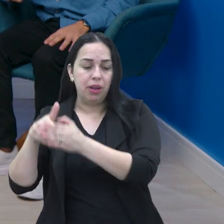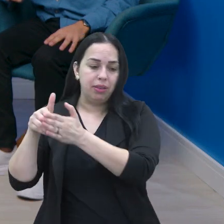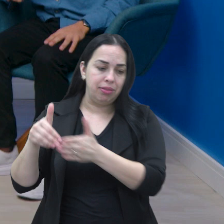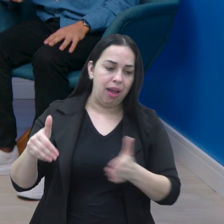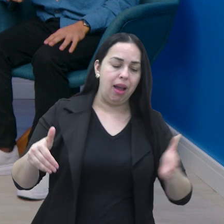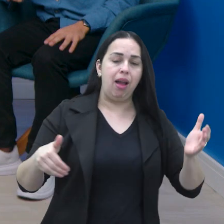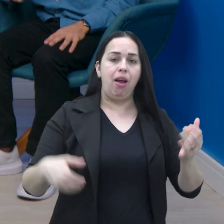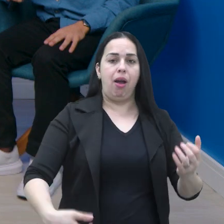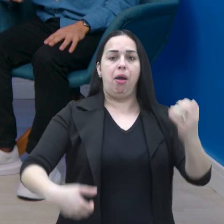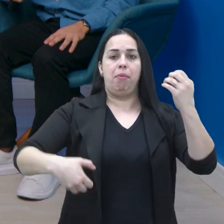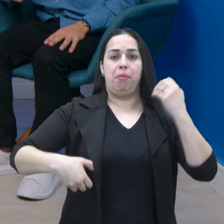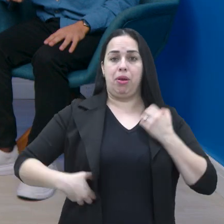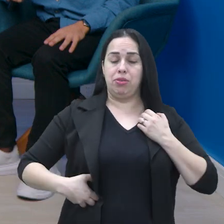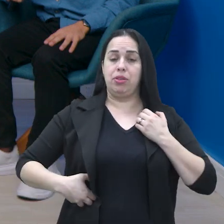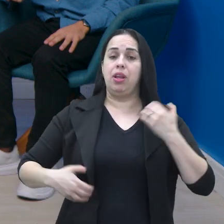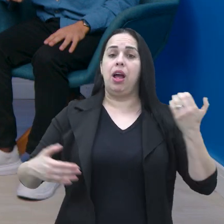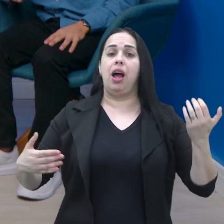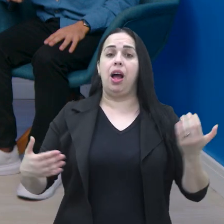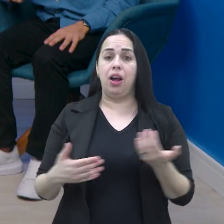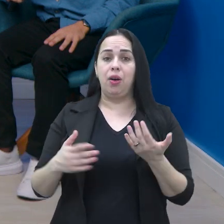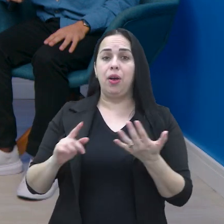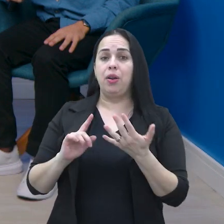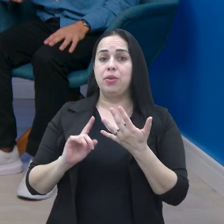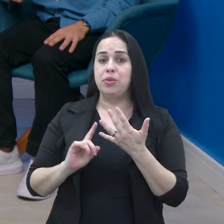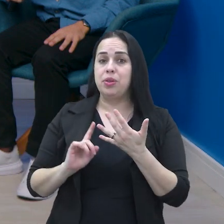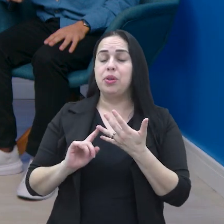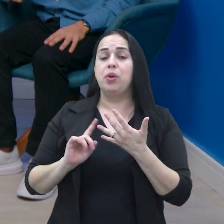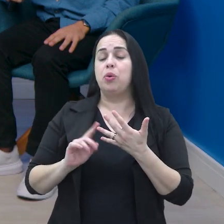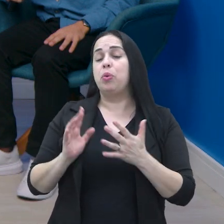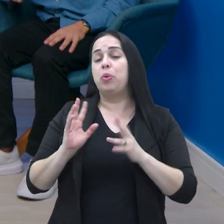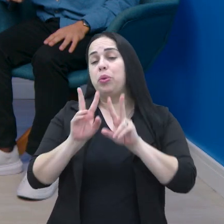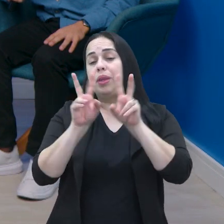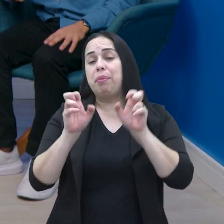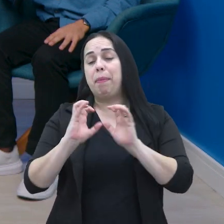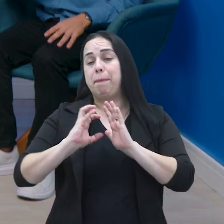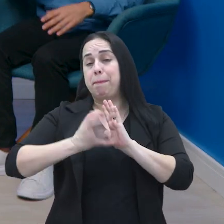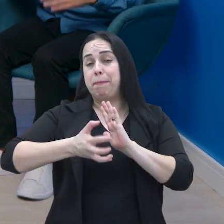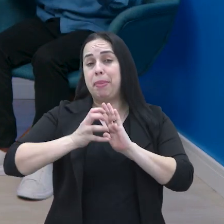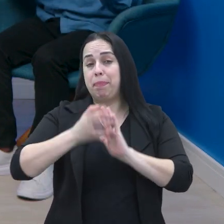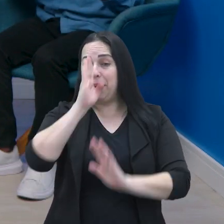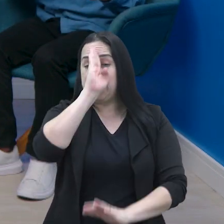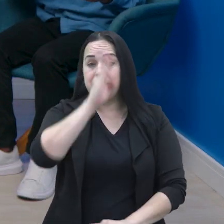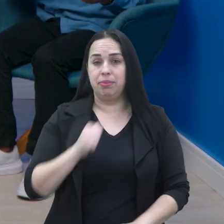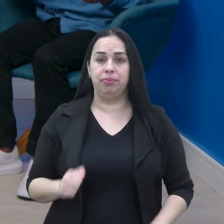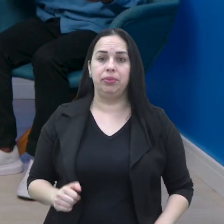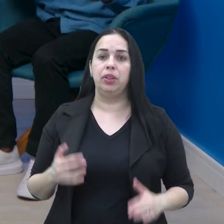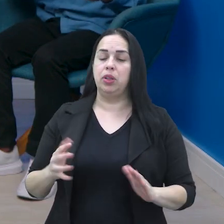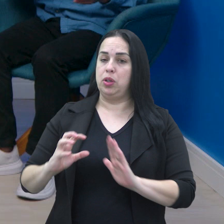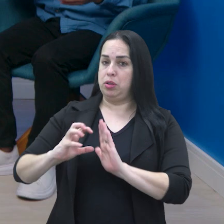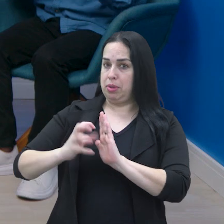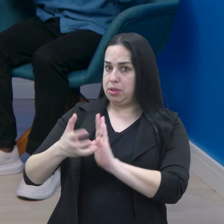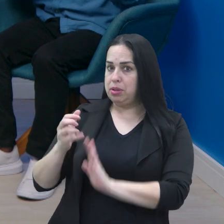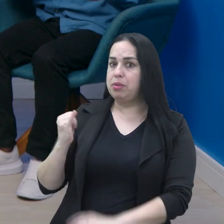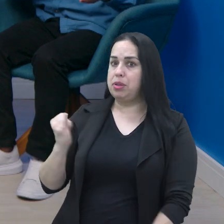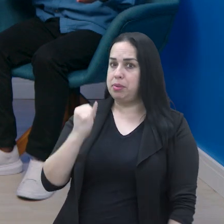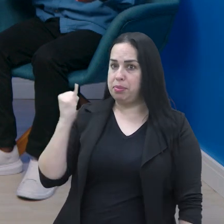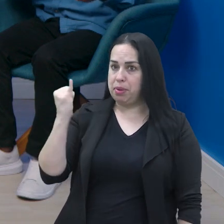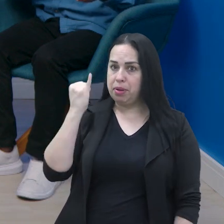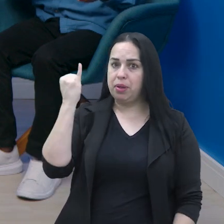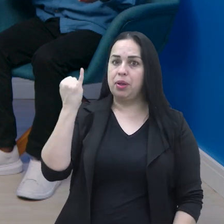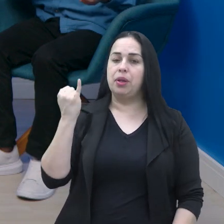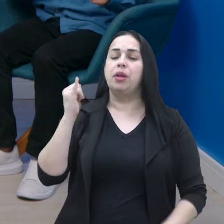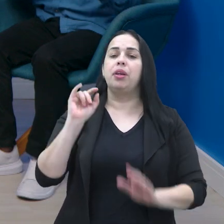votação e a posse. Dessa vez, os partidos políticos são o nosso tema principal. E olha, os partidos são essenciais